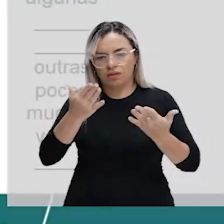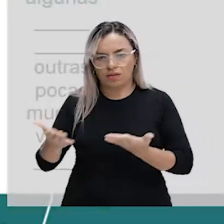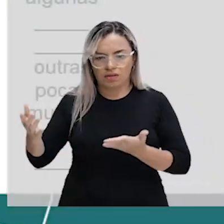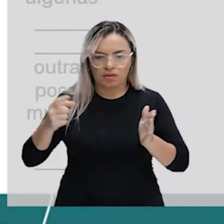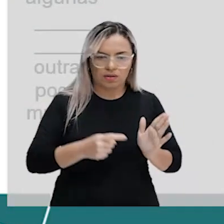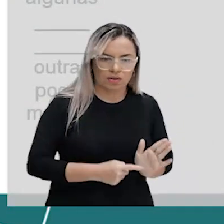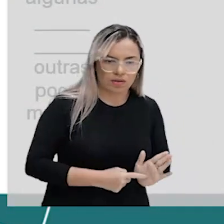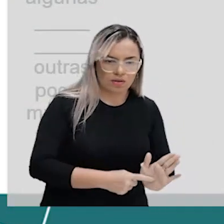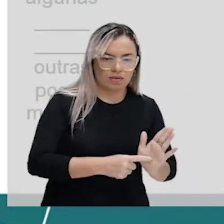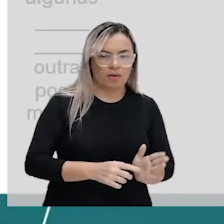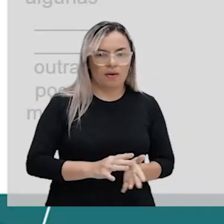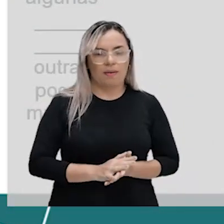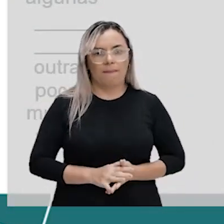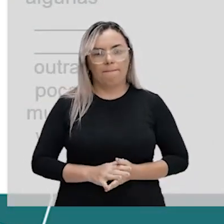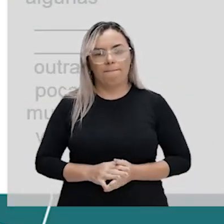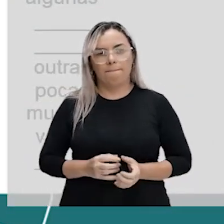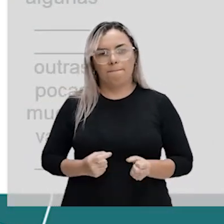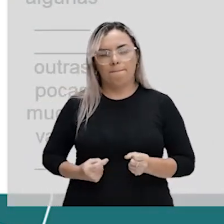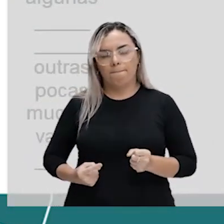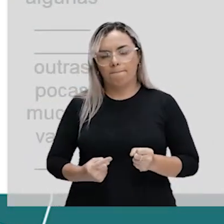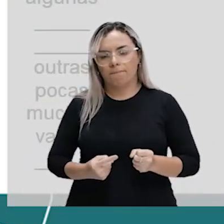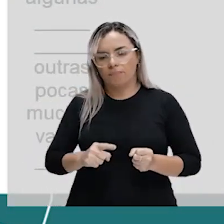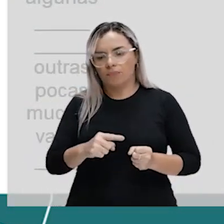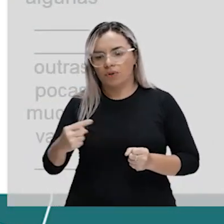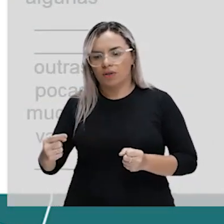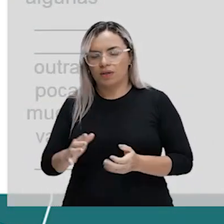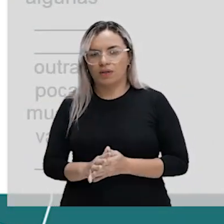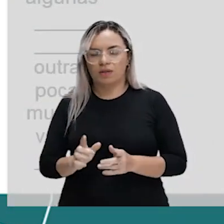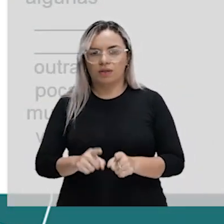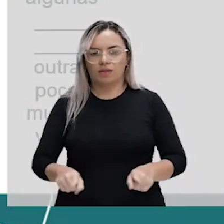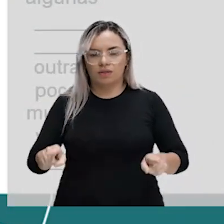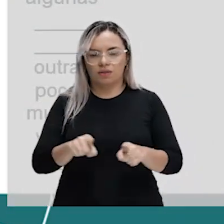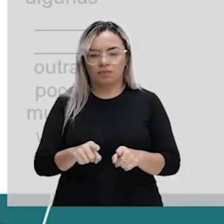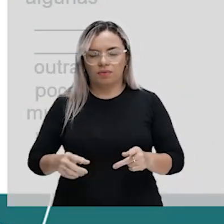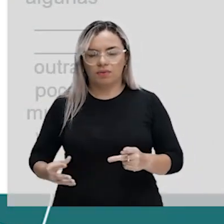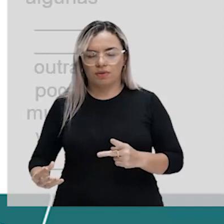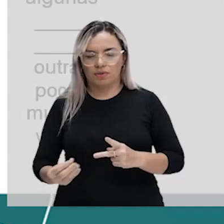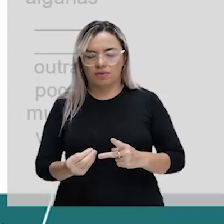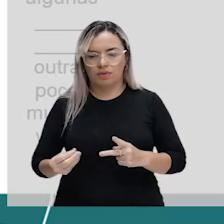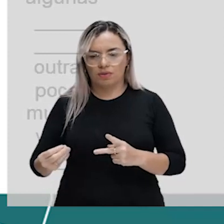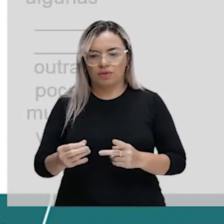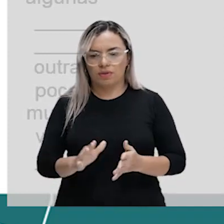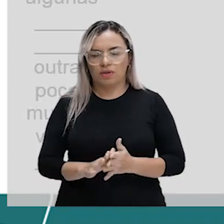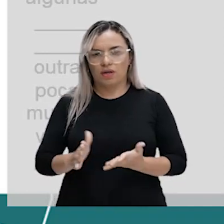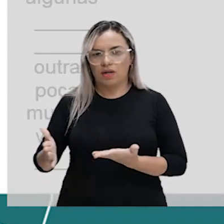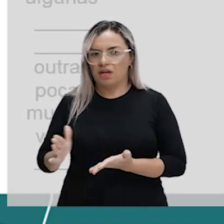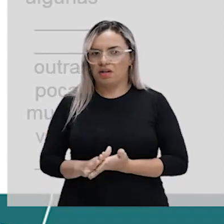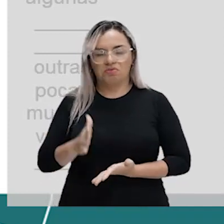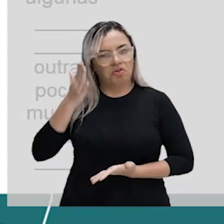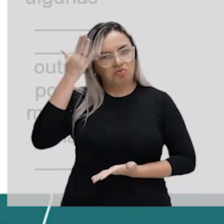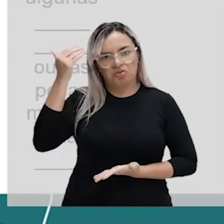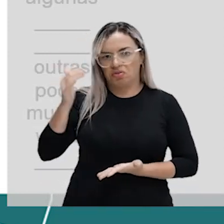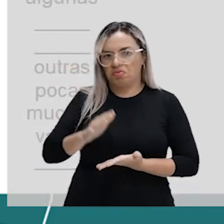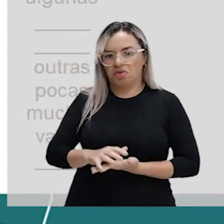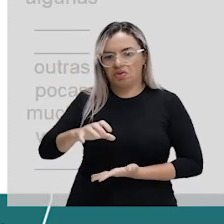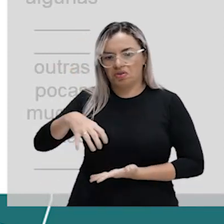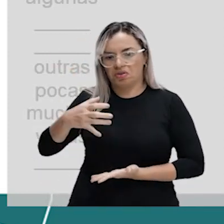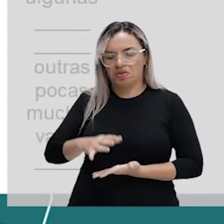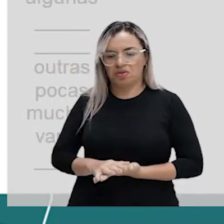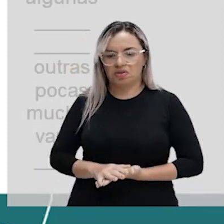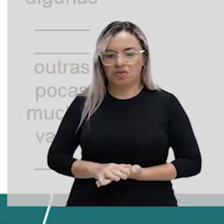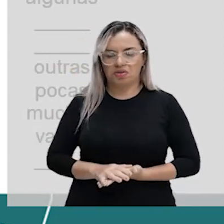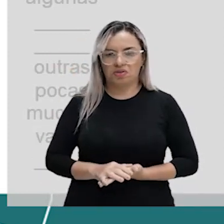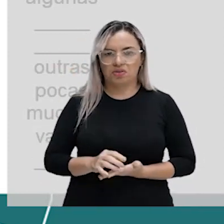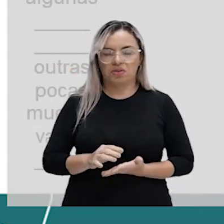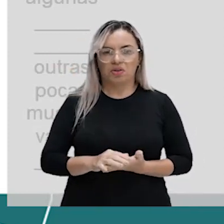no singular, tá? E no plural. Não sei o que foi que aconteceu na formatação do slide. Esse